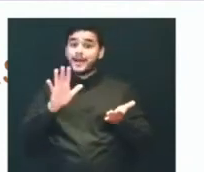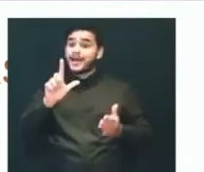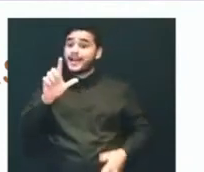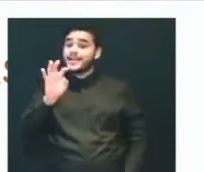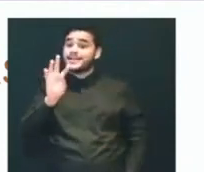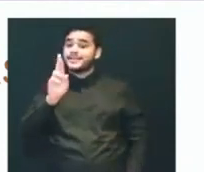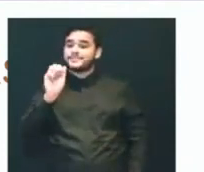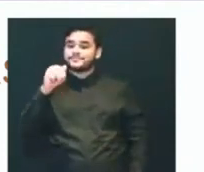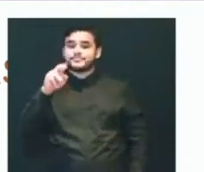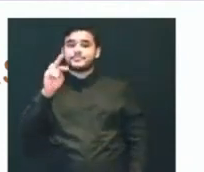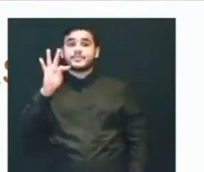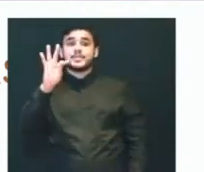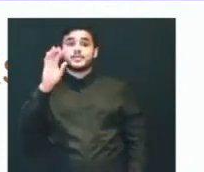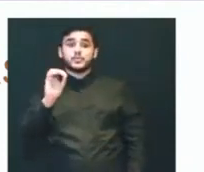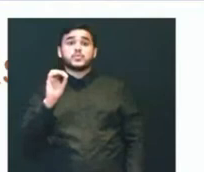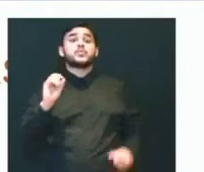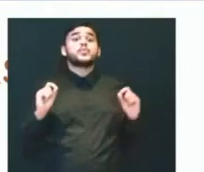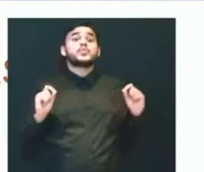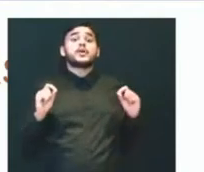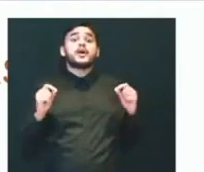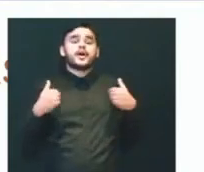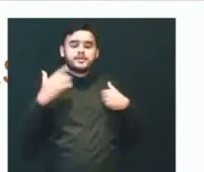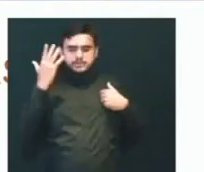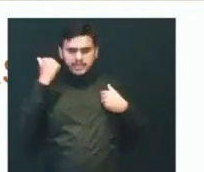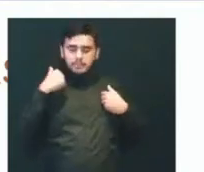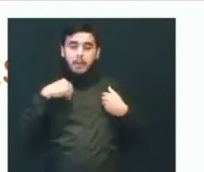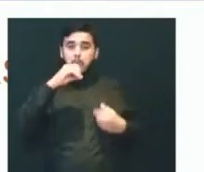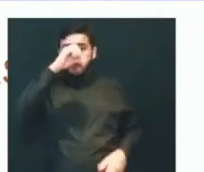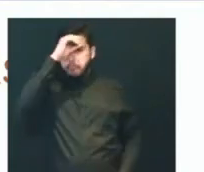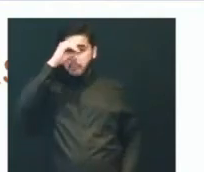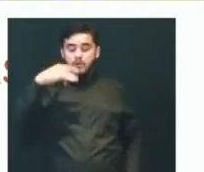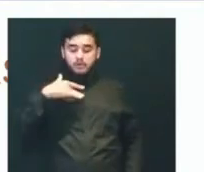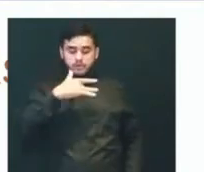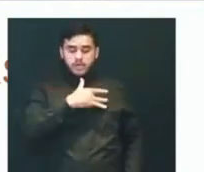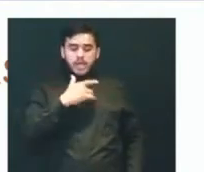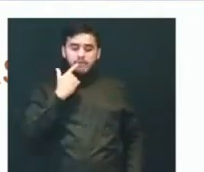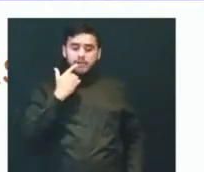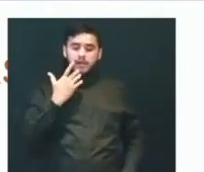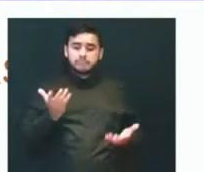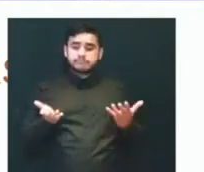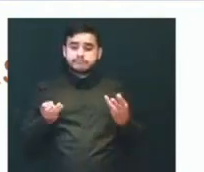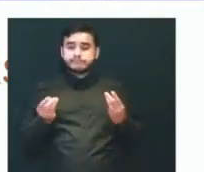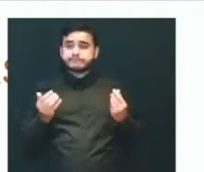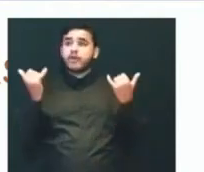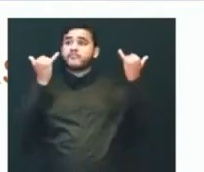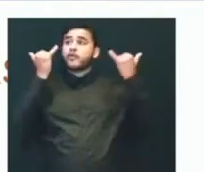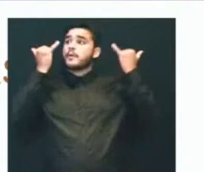do alfabetismo voltado para a saúde, que é o letramento em saúde. Então,